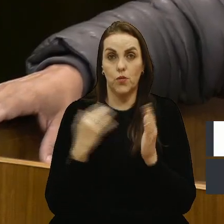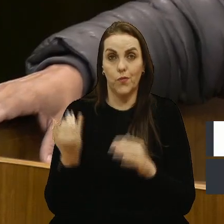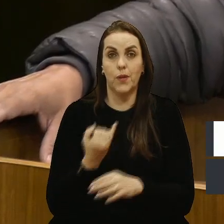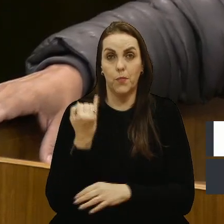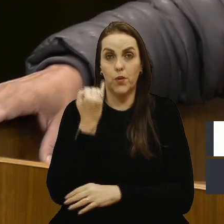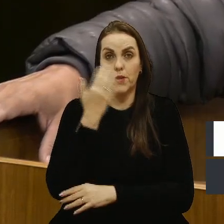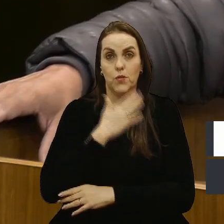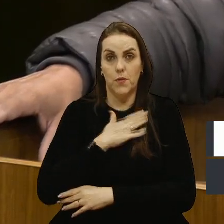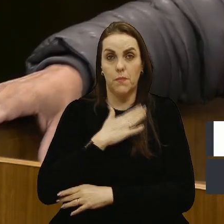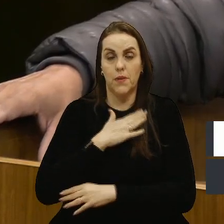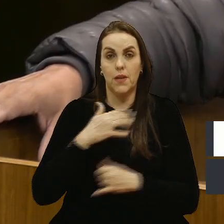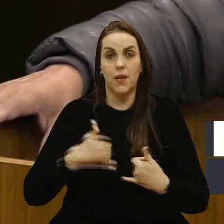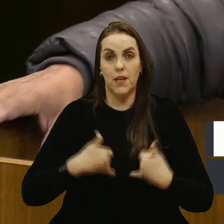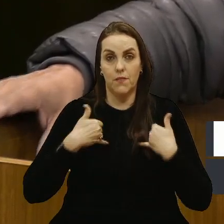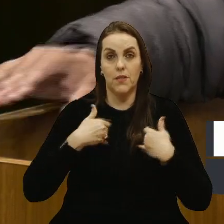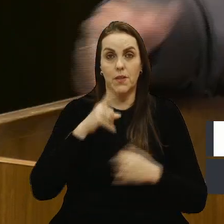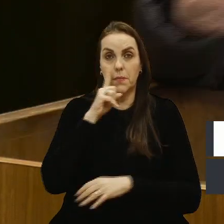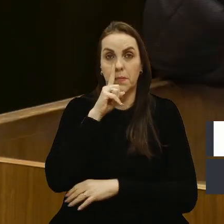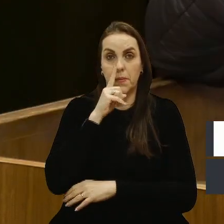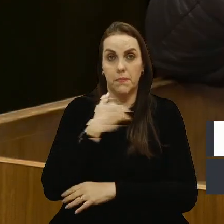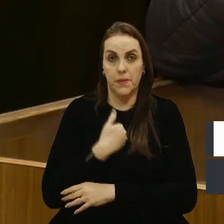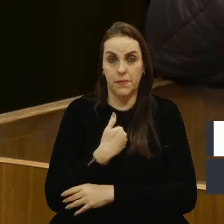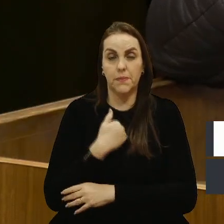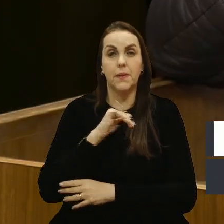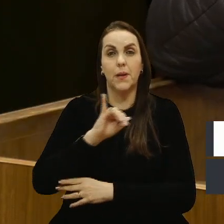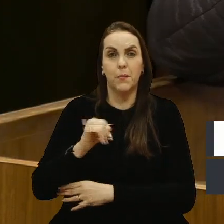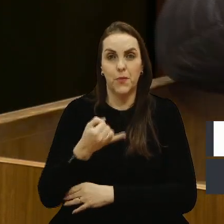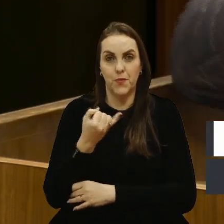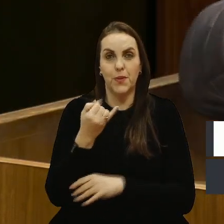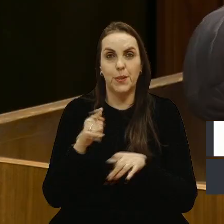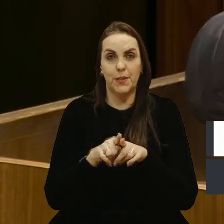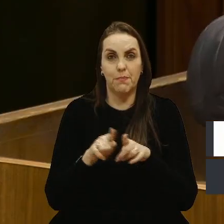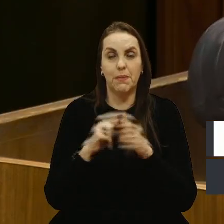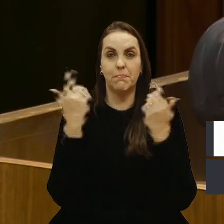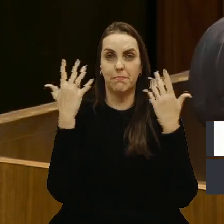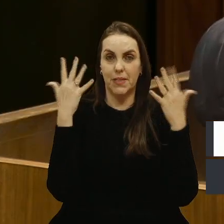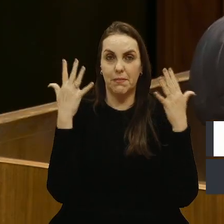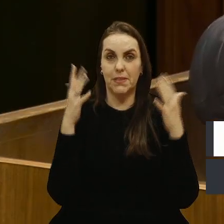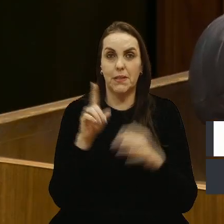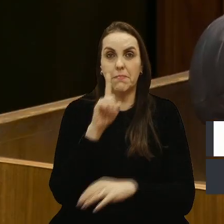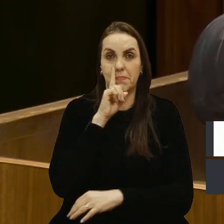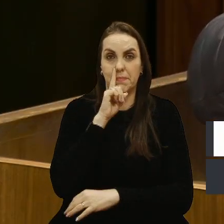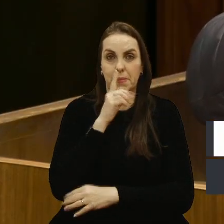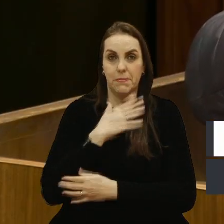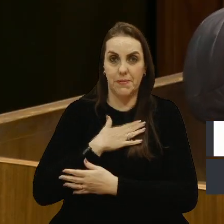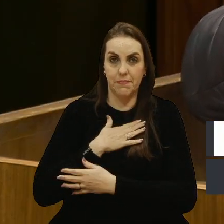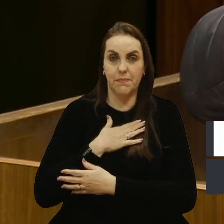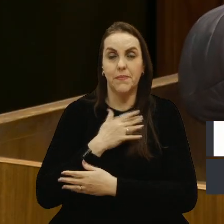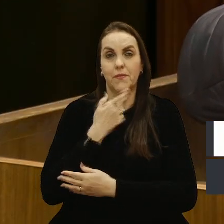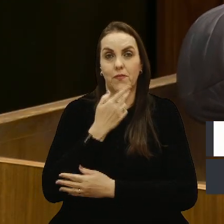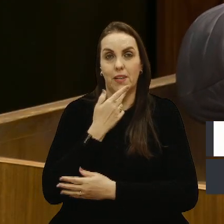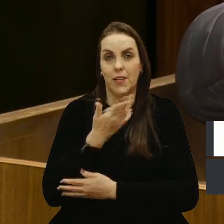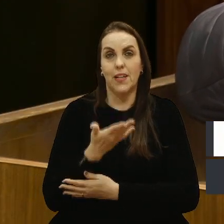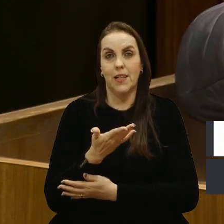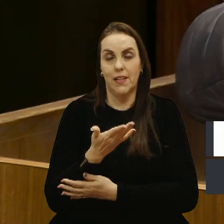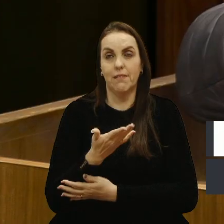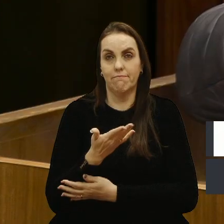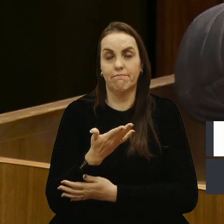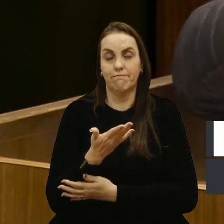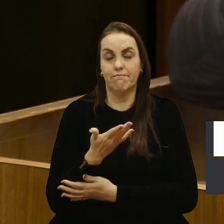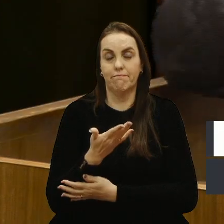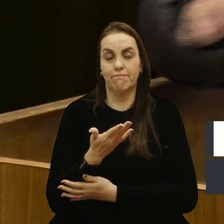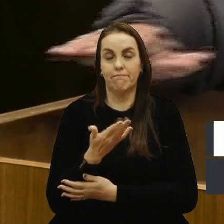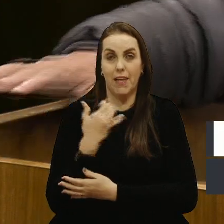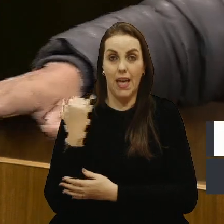para mim, que era o aniversário da minha mãe. Quero aproveitar aqui para parabenizar a minha mãe, dizer o quanto